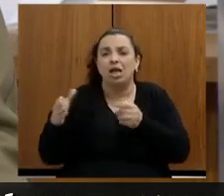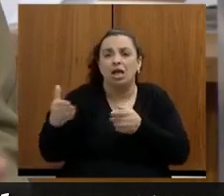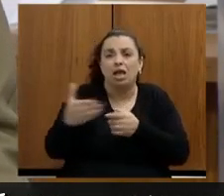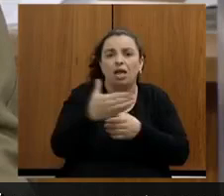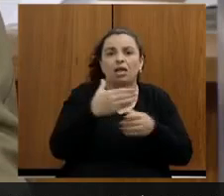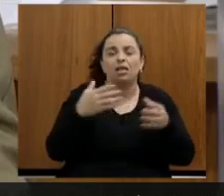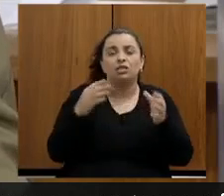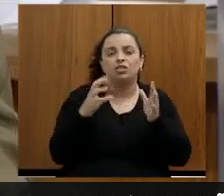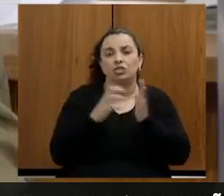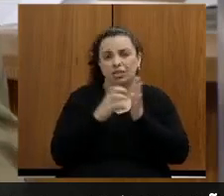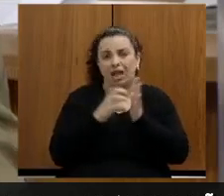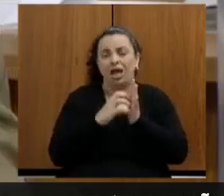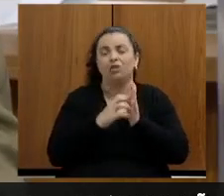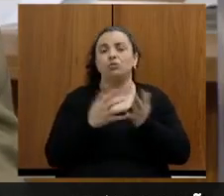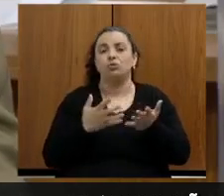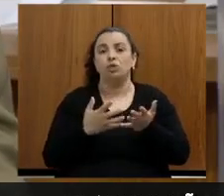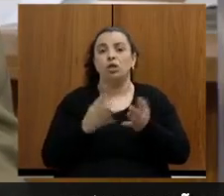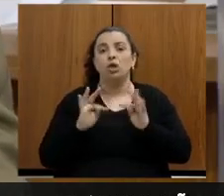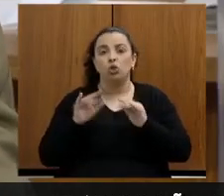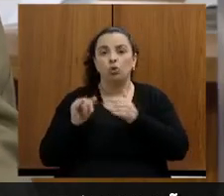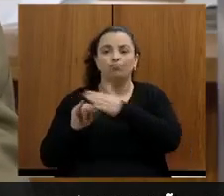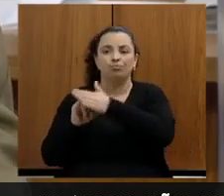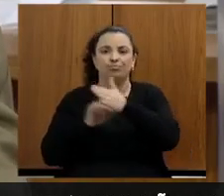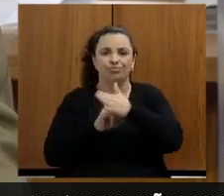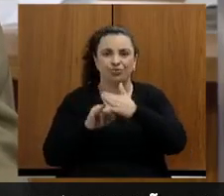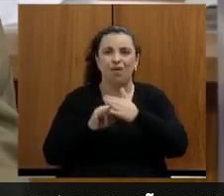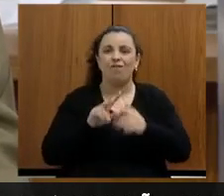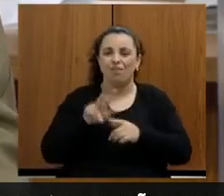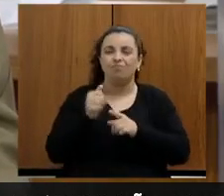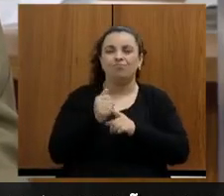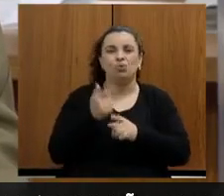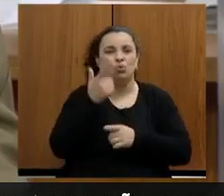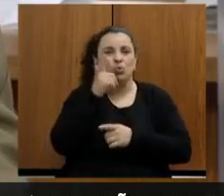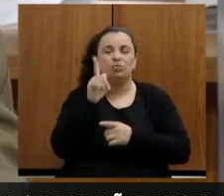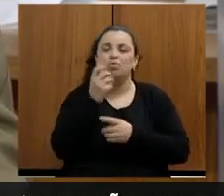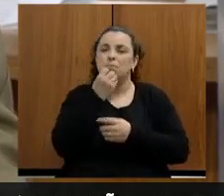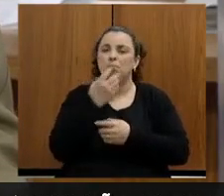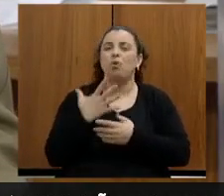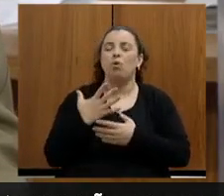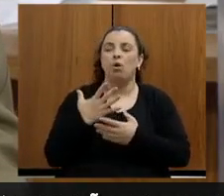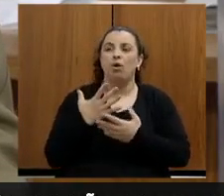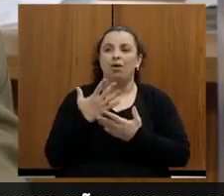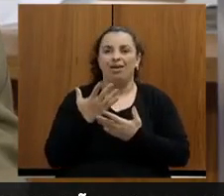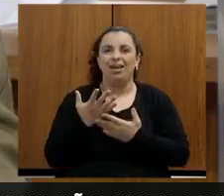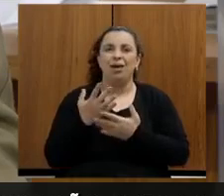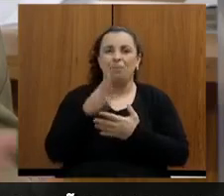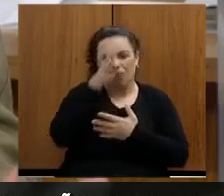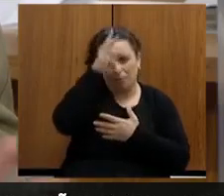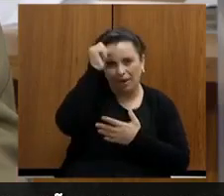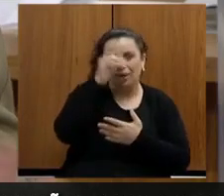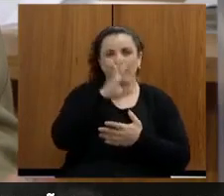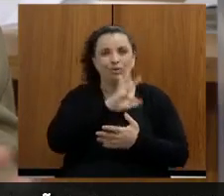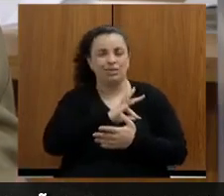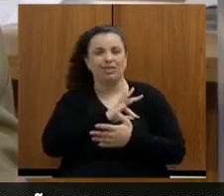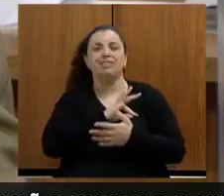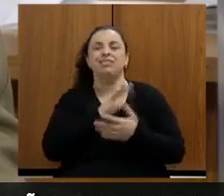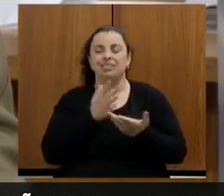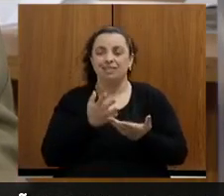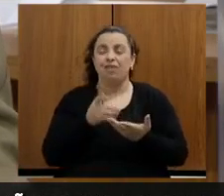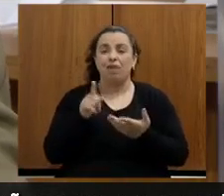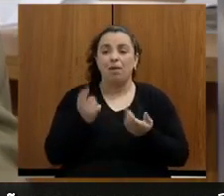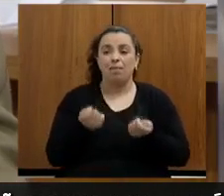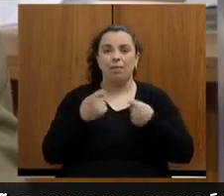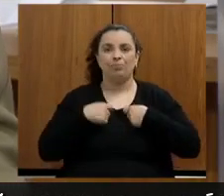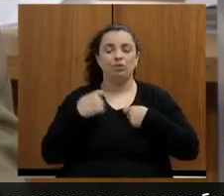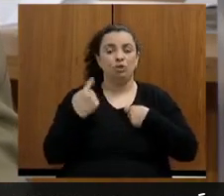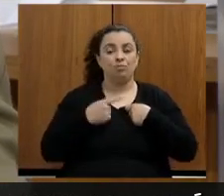Eu acredito que todas as instituições vão ganhar essa base integrada de dados vai permitir a gente ter entre nós né